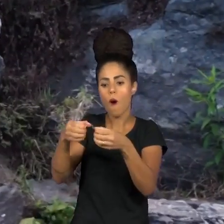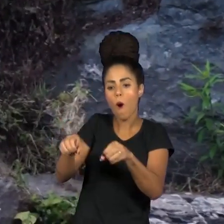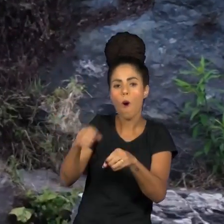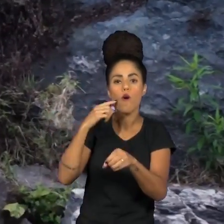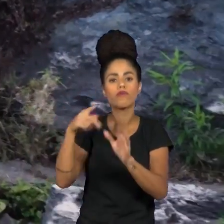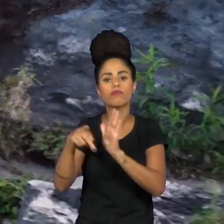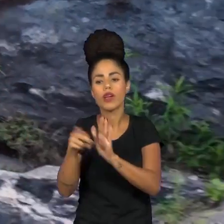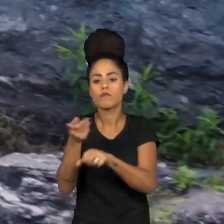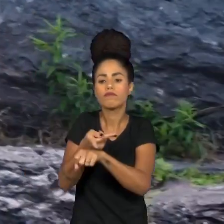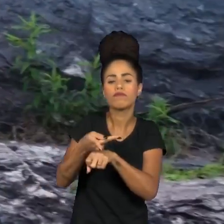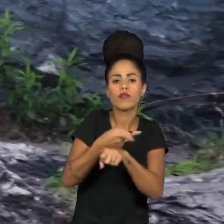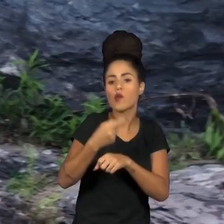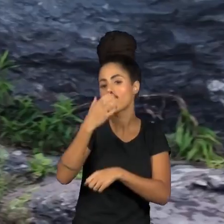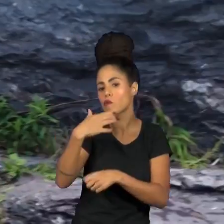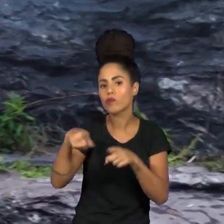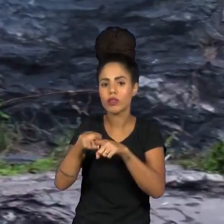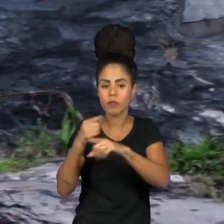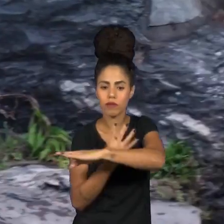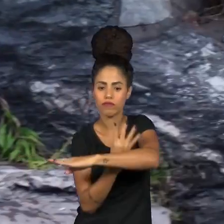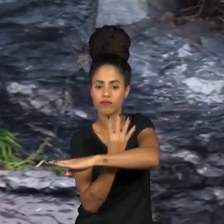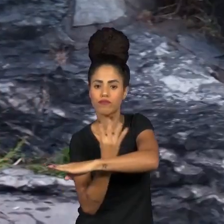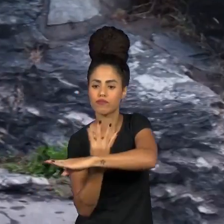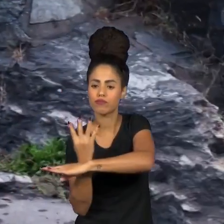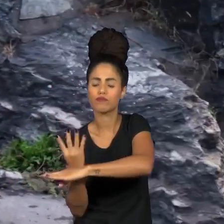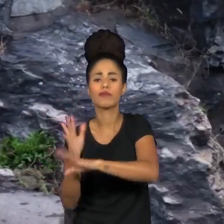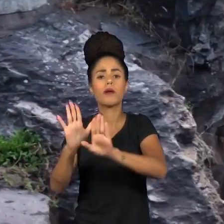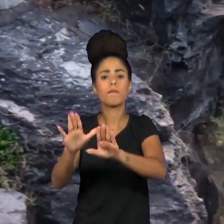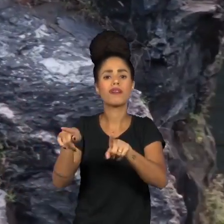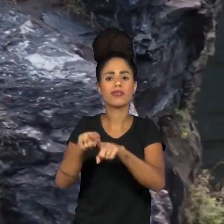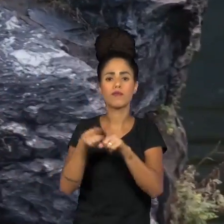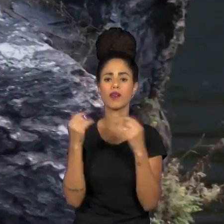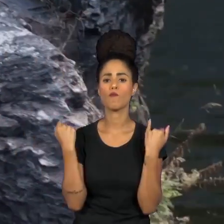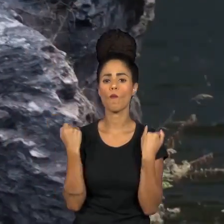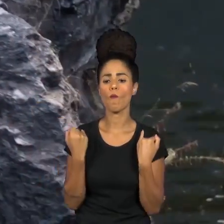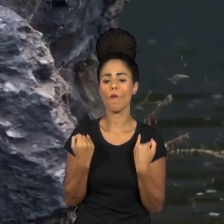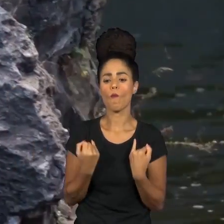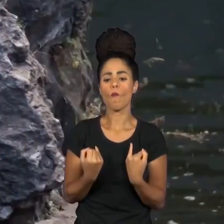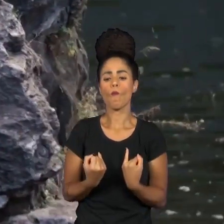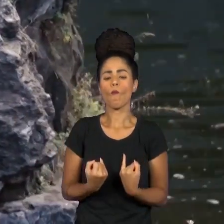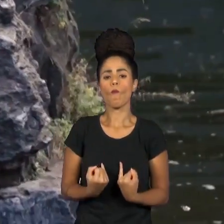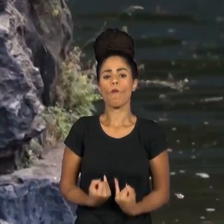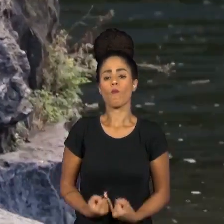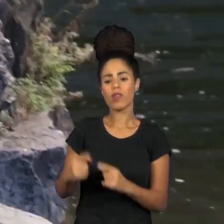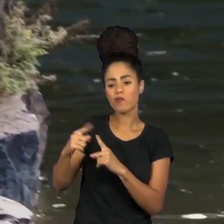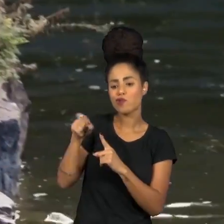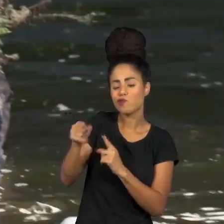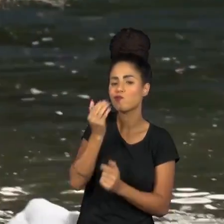frutos silvestres e grama, mas acabam perdendo peso com esse tipo de comida.